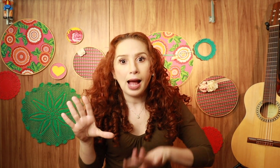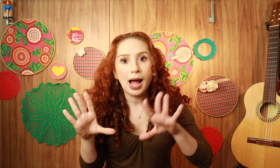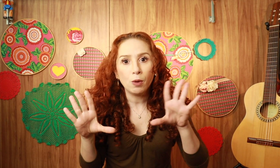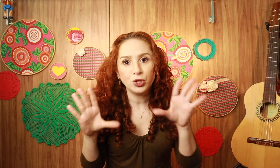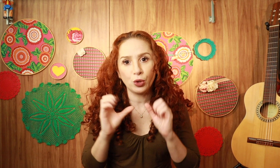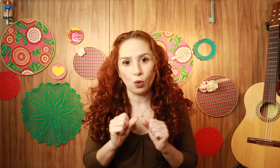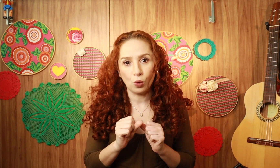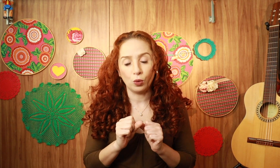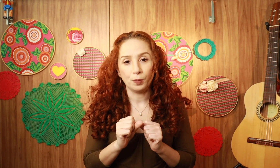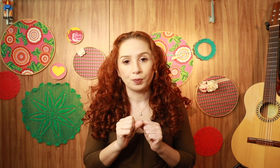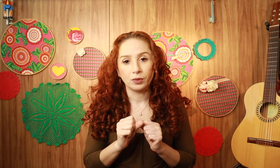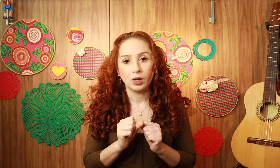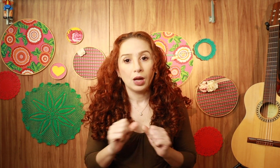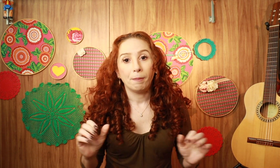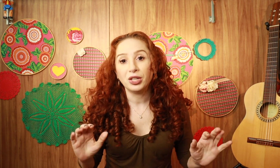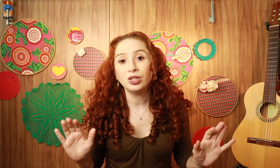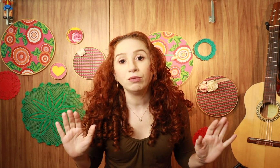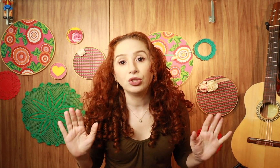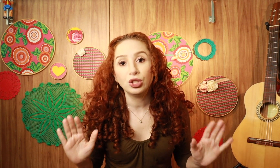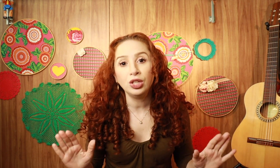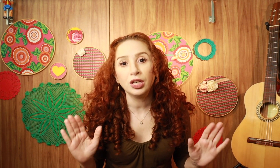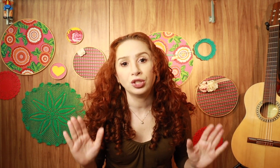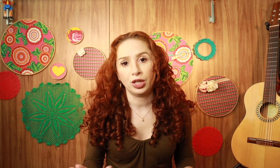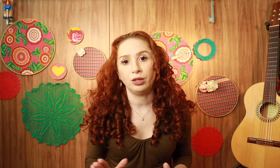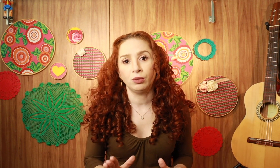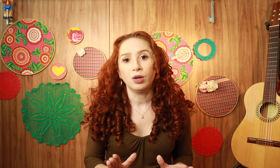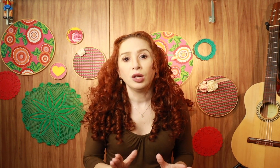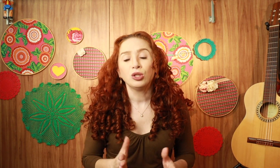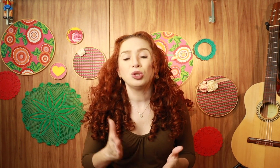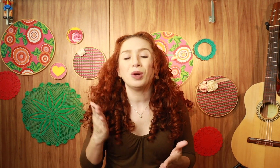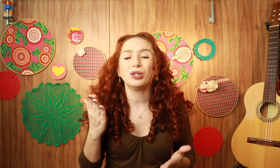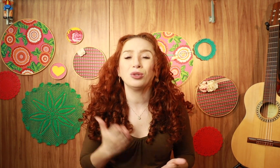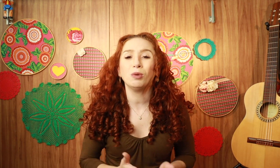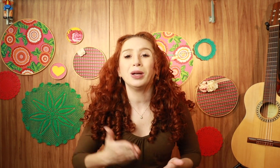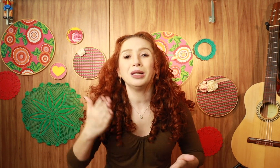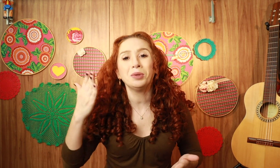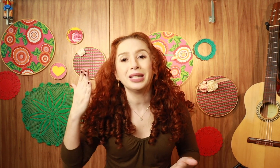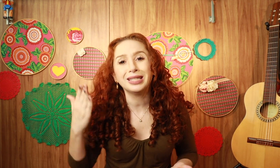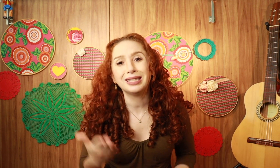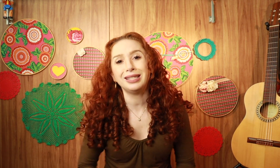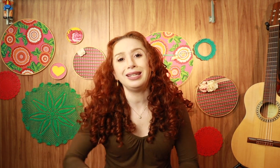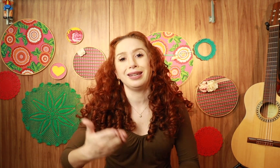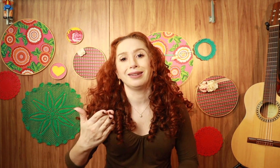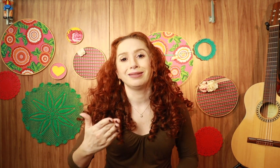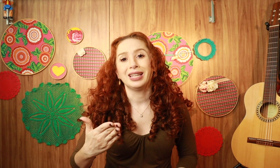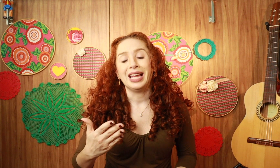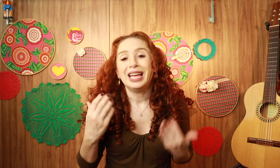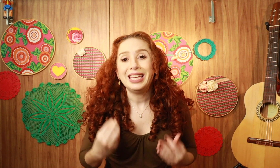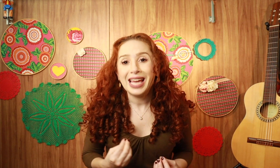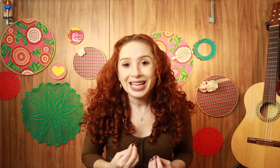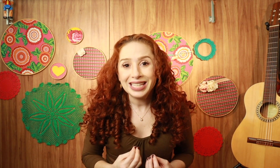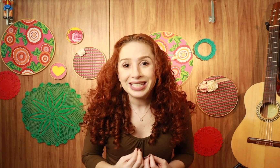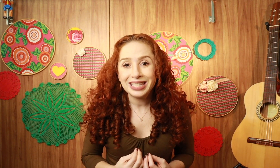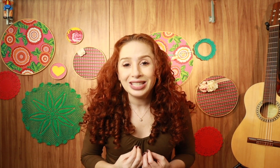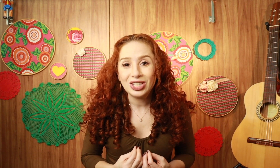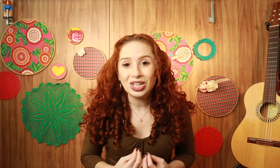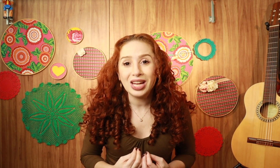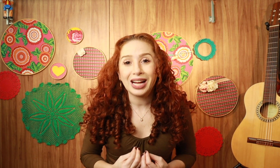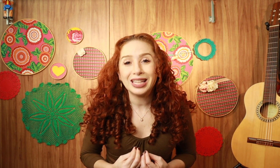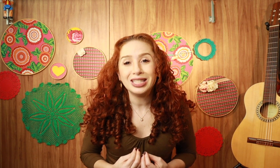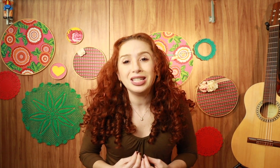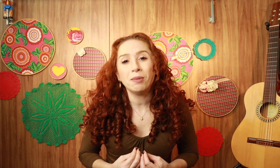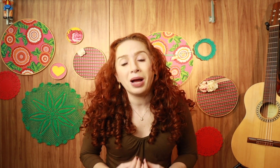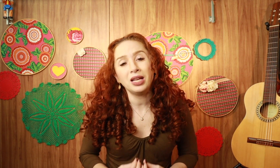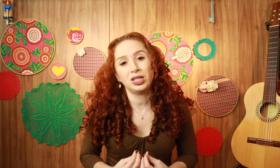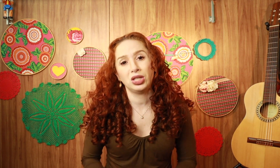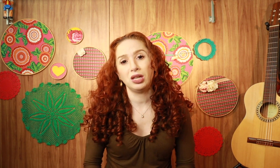babosa a água de coco. Mas não tinha jeito, sua juba não crescia e ele se sentia